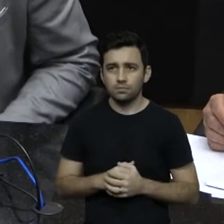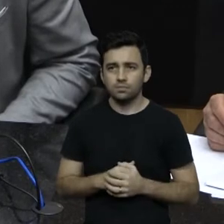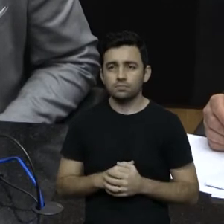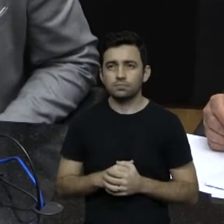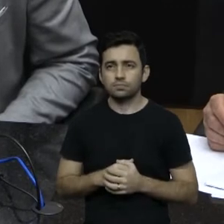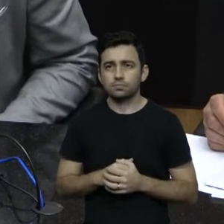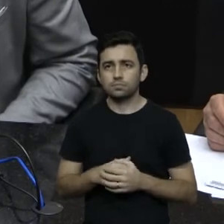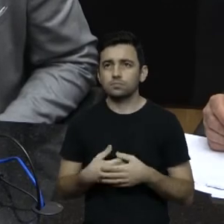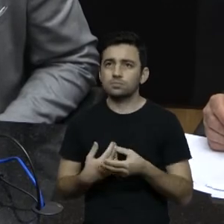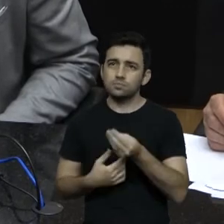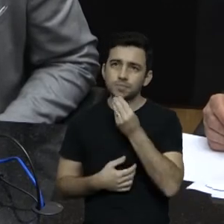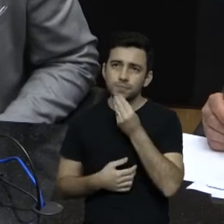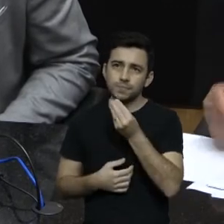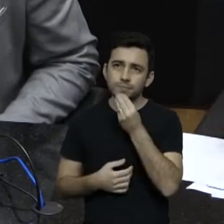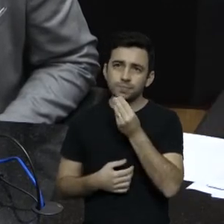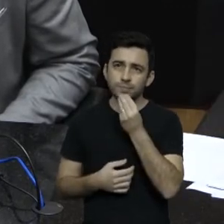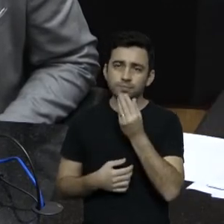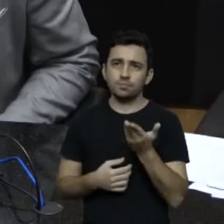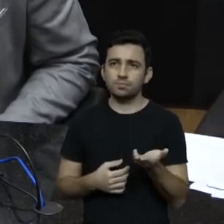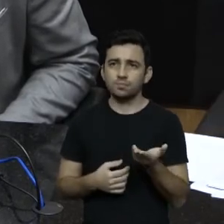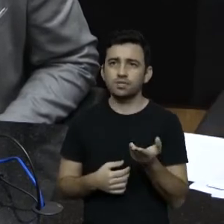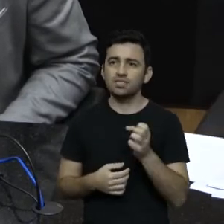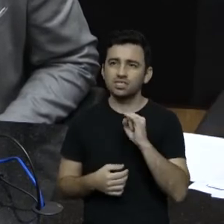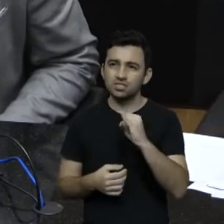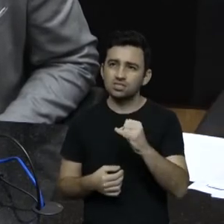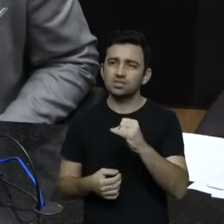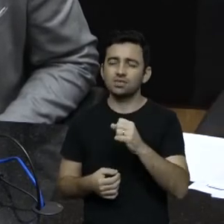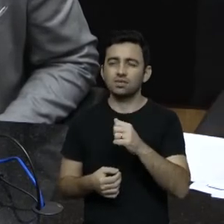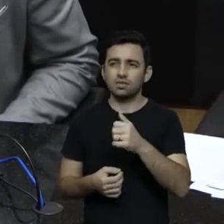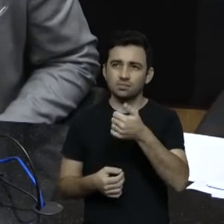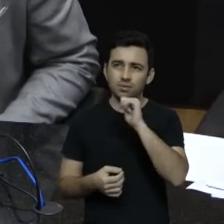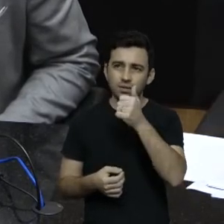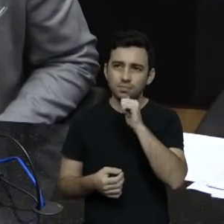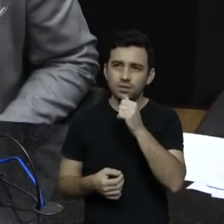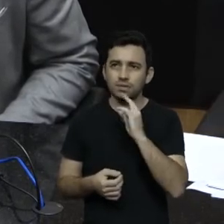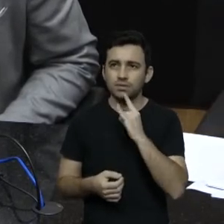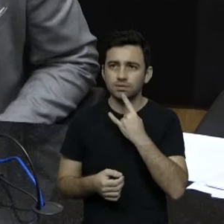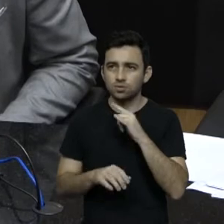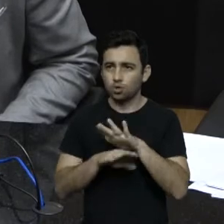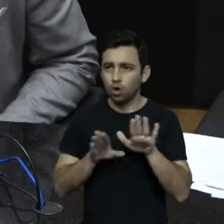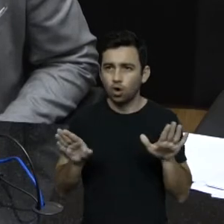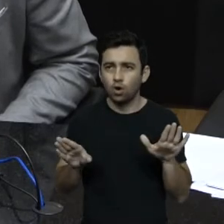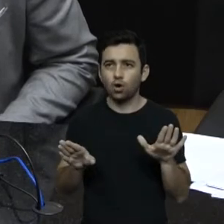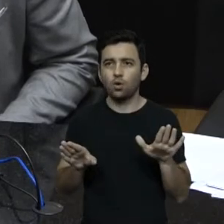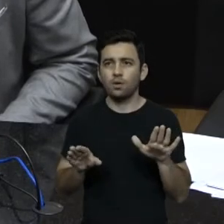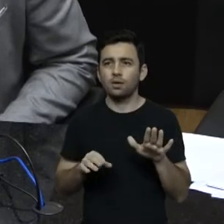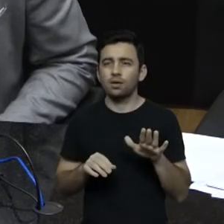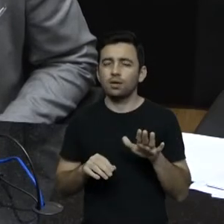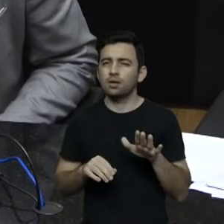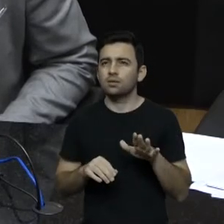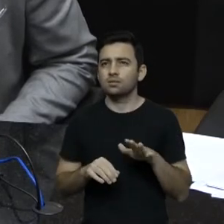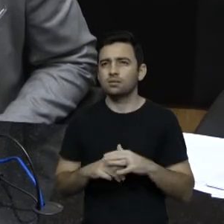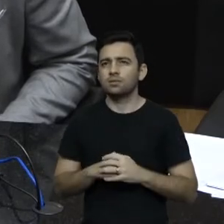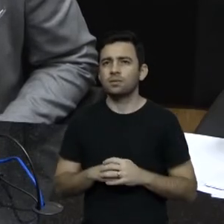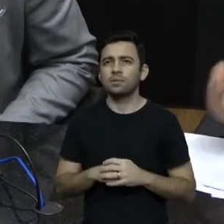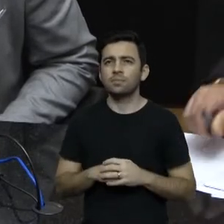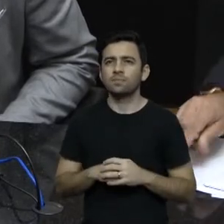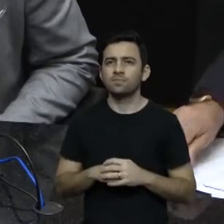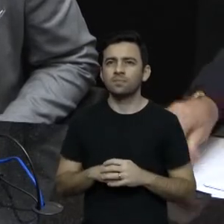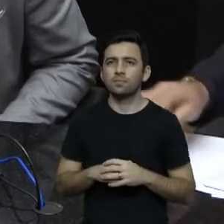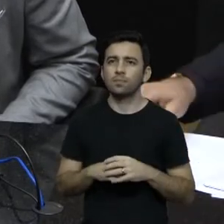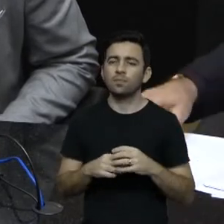é óbvio que se fosse somente a cachacinha né se fosse só aquela pinguinha de dose